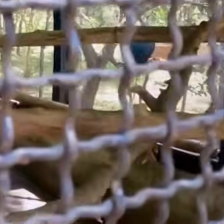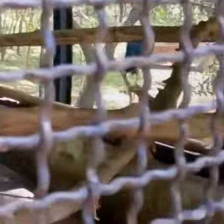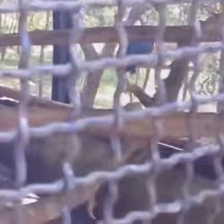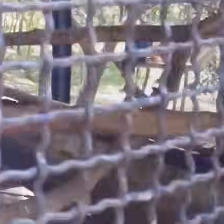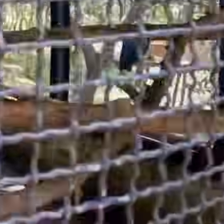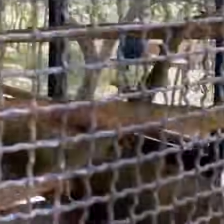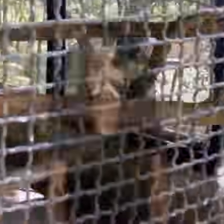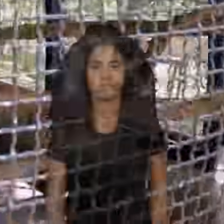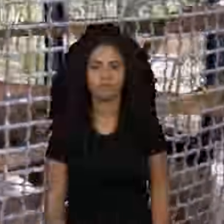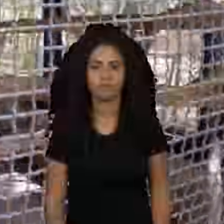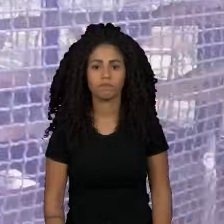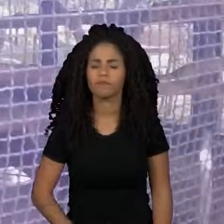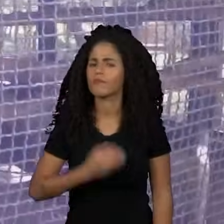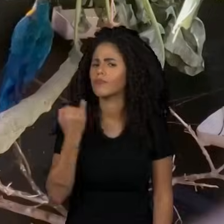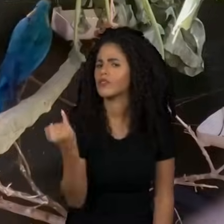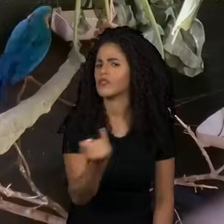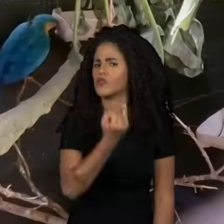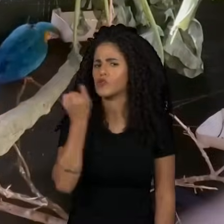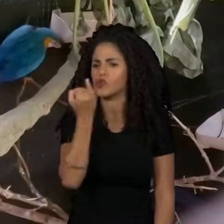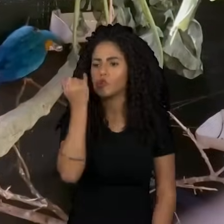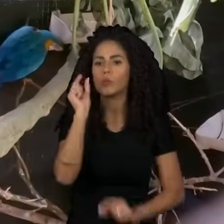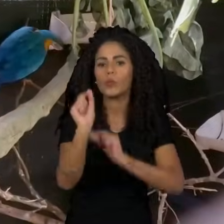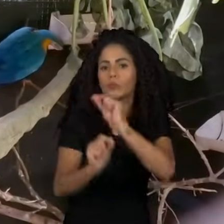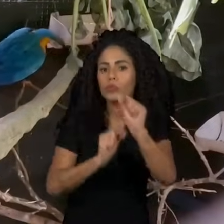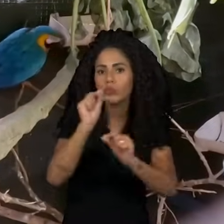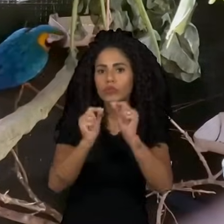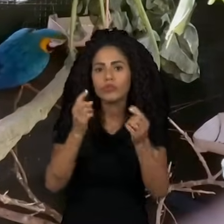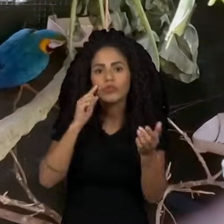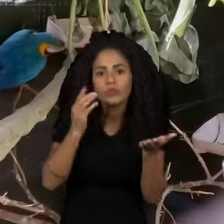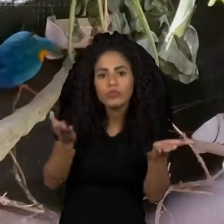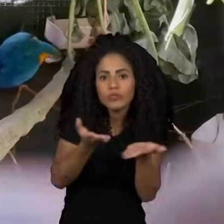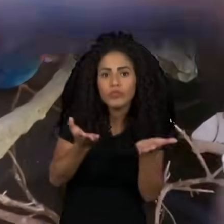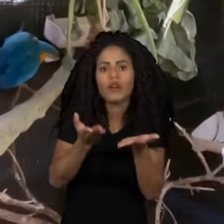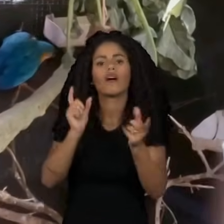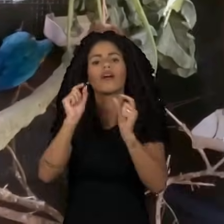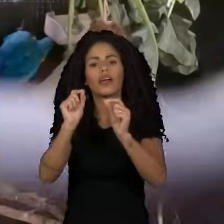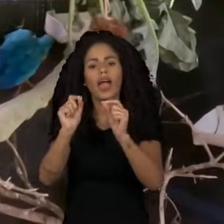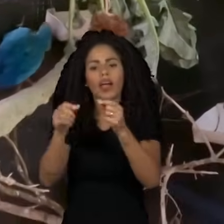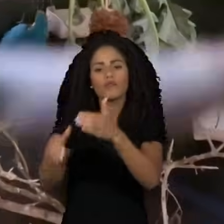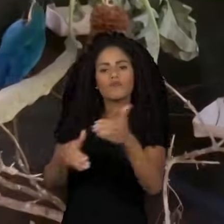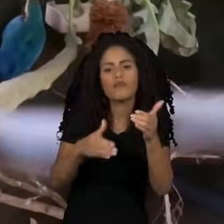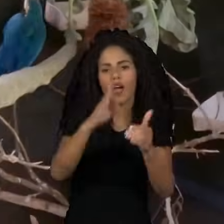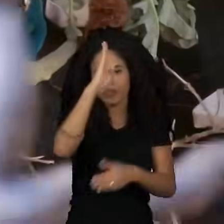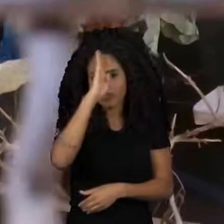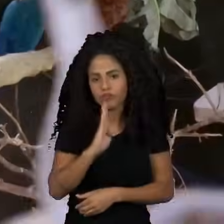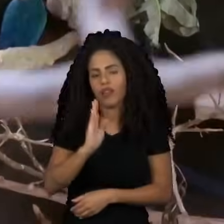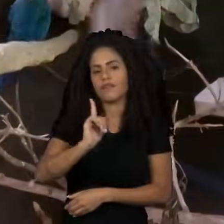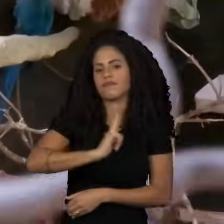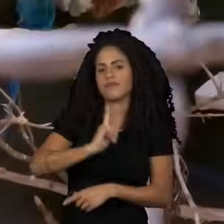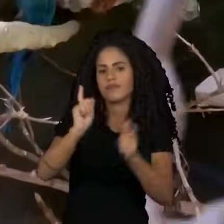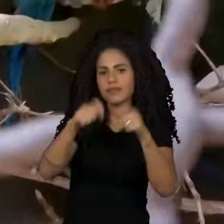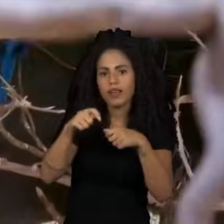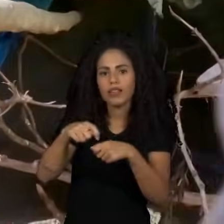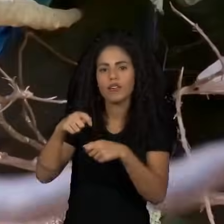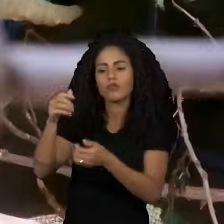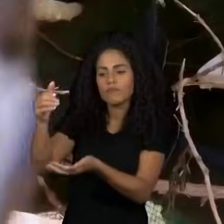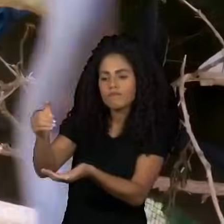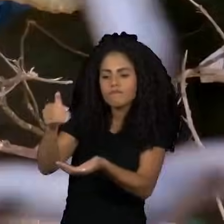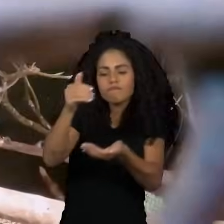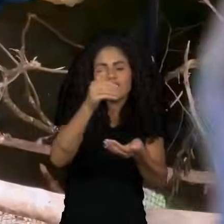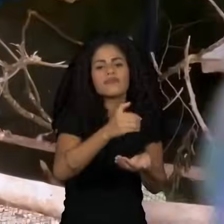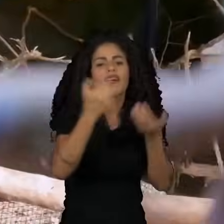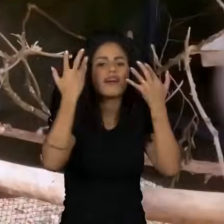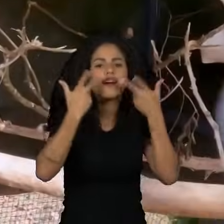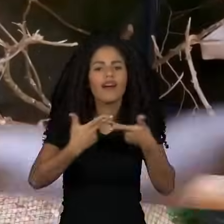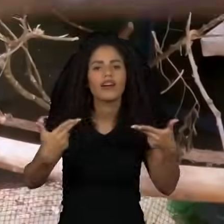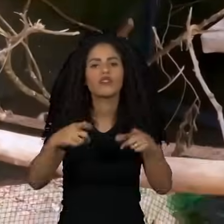É imprescindível que tenha um lugar desse para receber de forma gratuita, né, esses animais. E para dar a